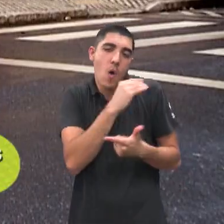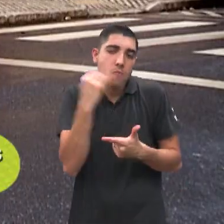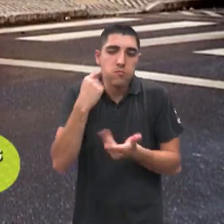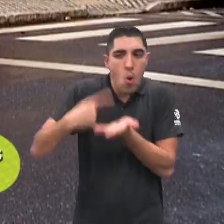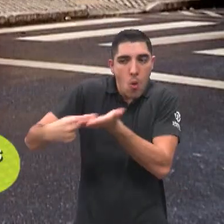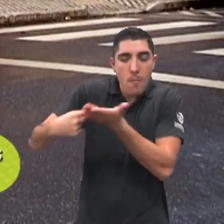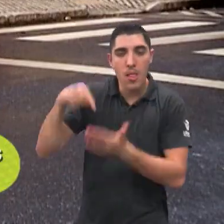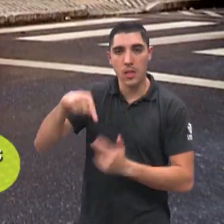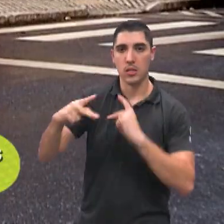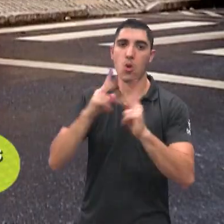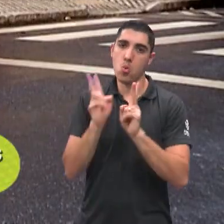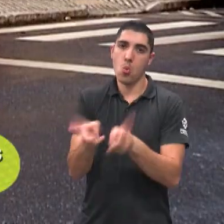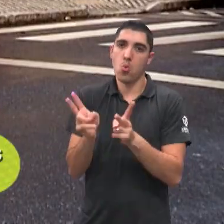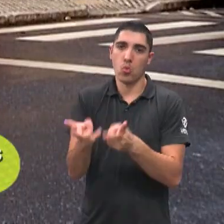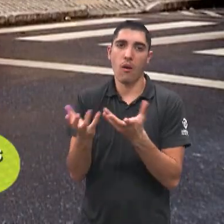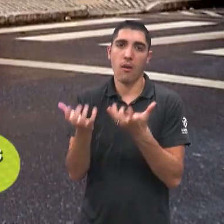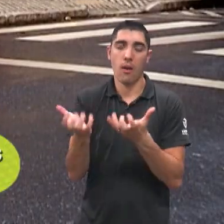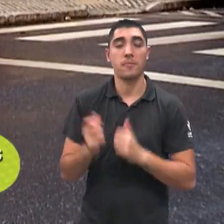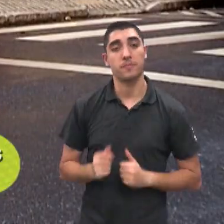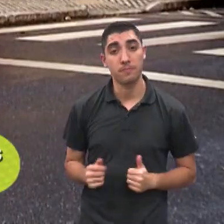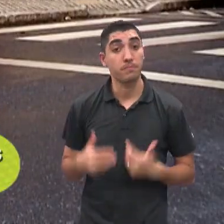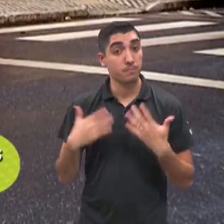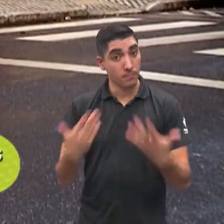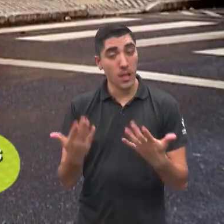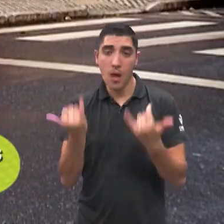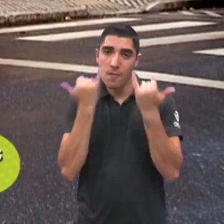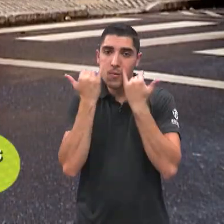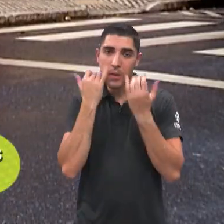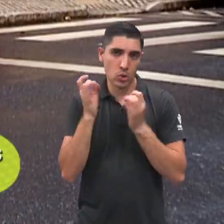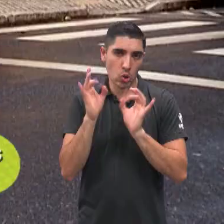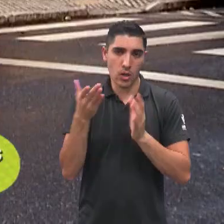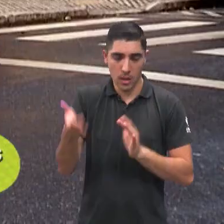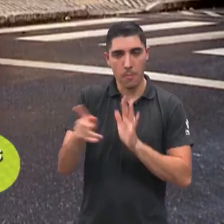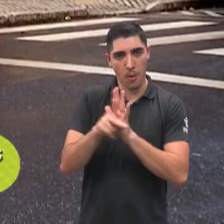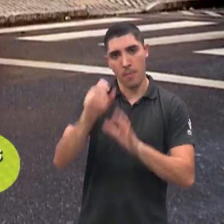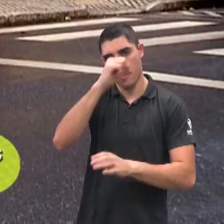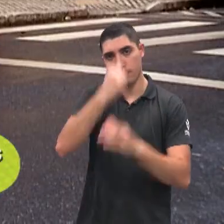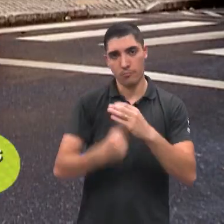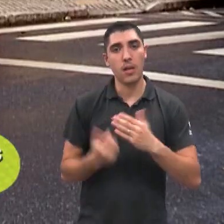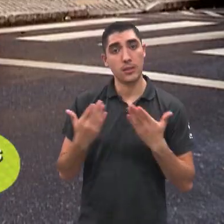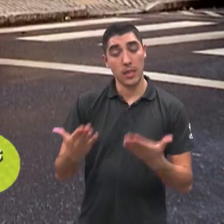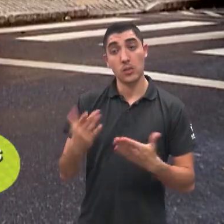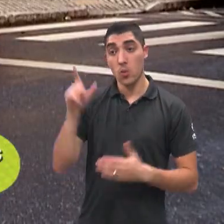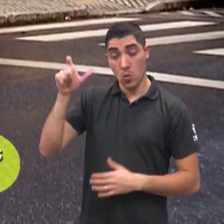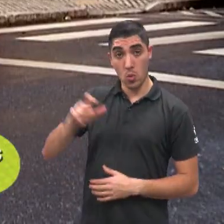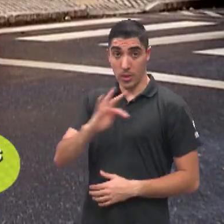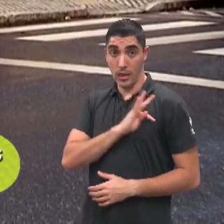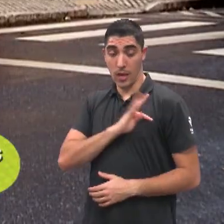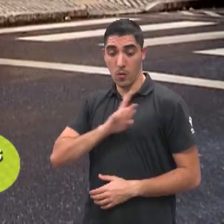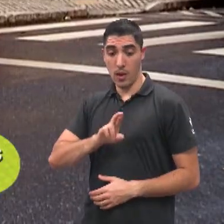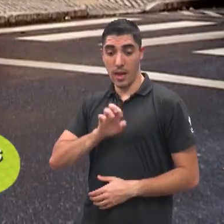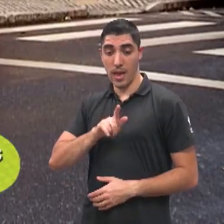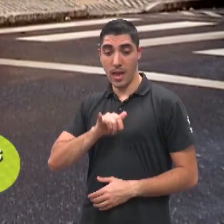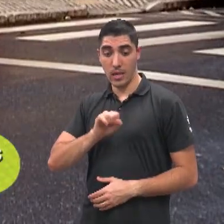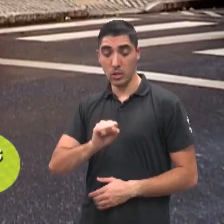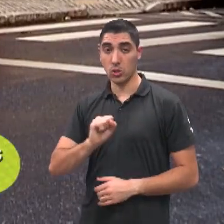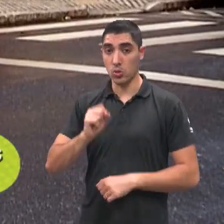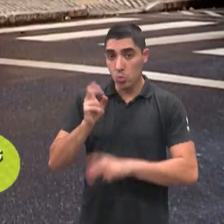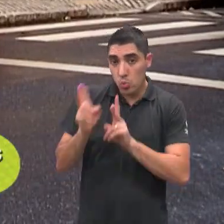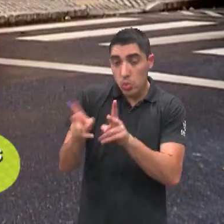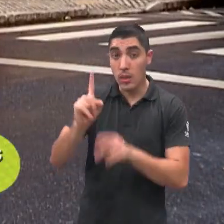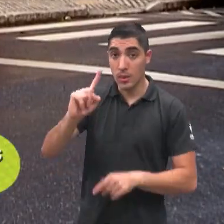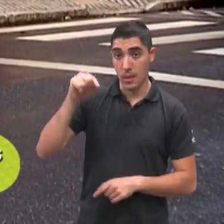permanecer no São José. Essas são as informações do São José Basquetebol. O Regis Marrelli continua no comando do time. Daqui a pouco eu volto com